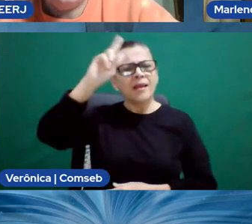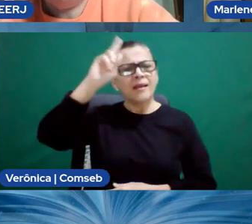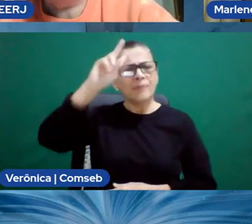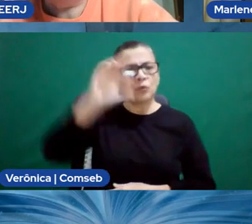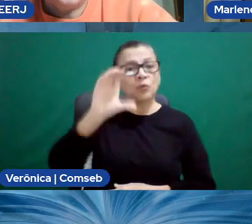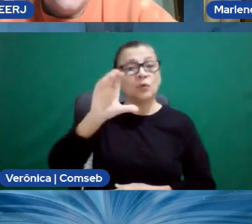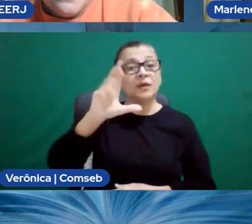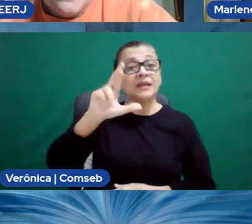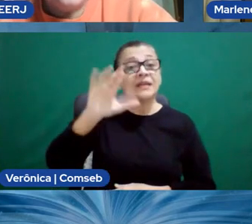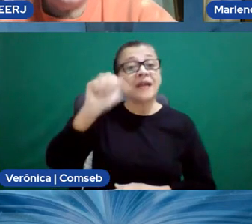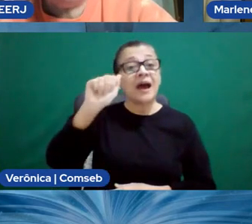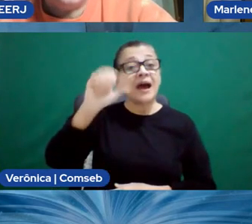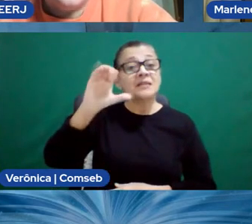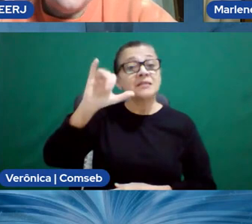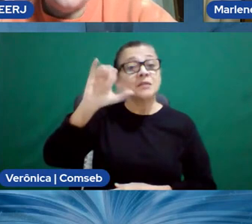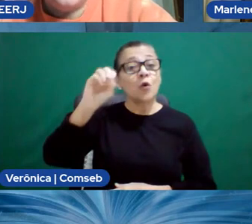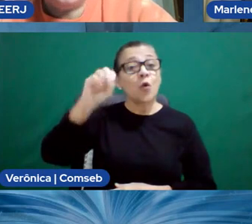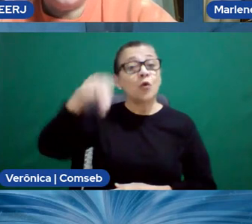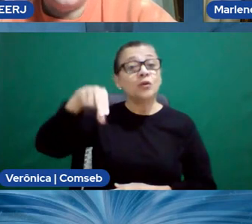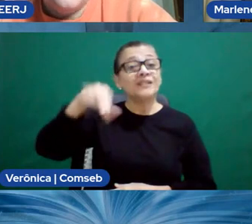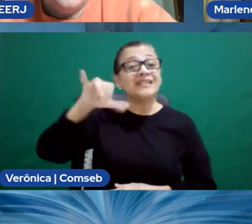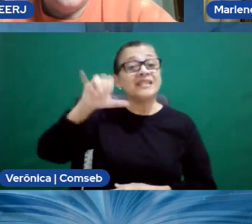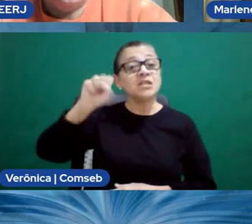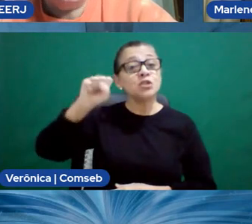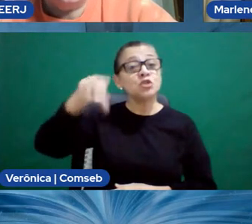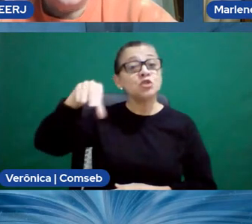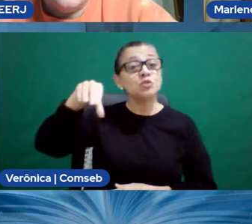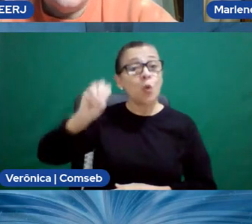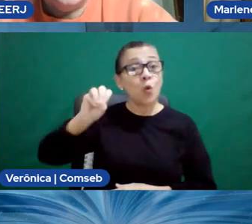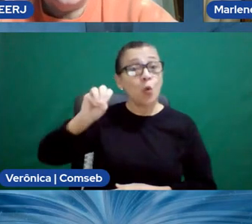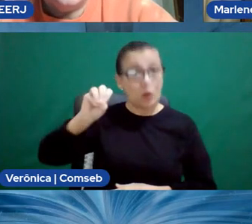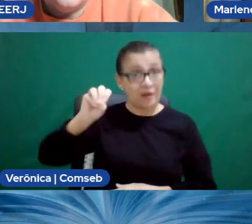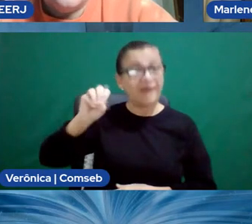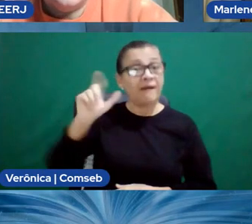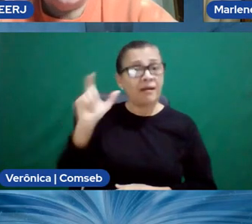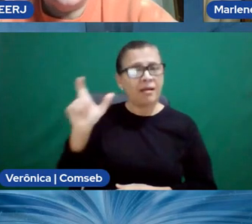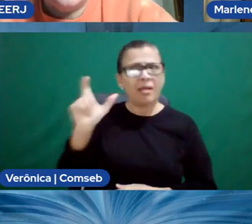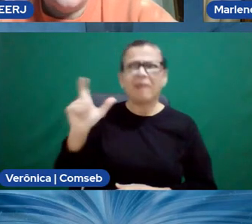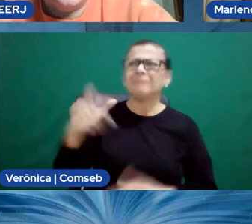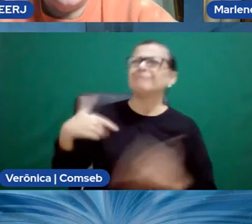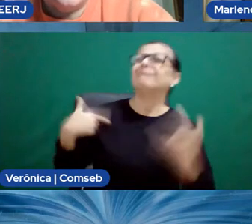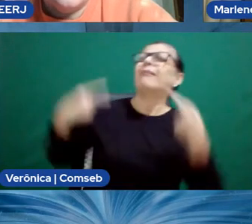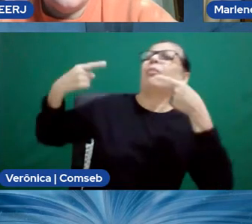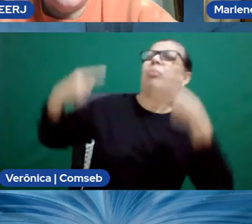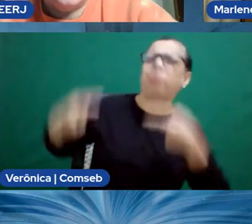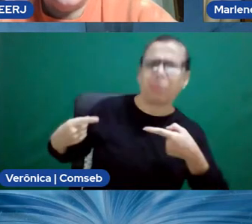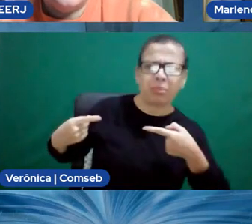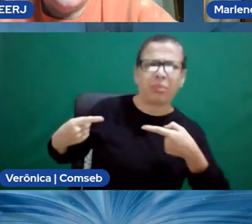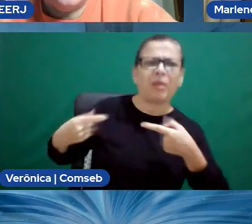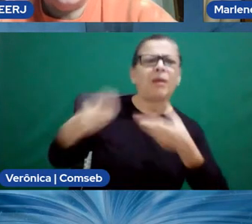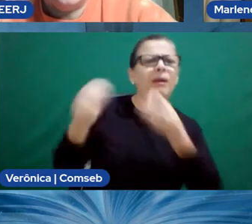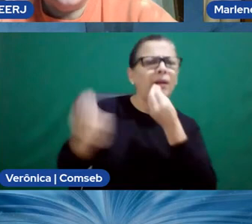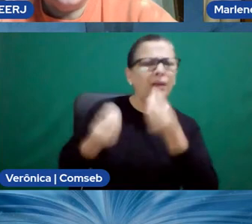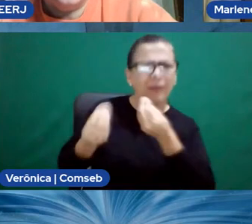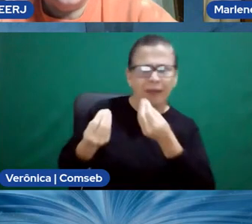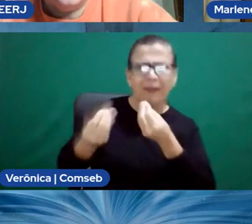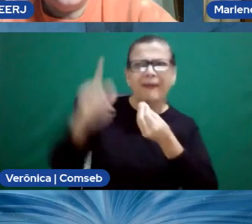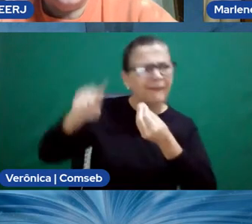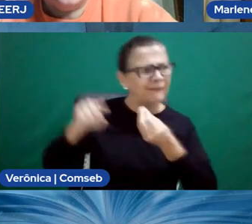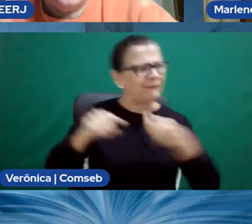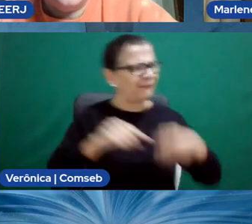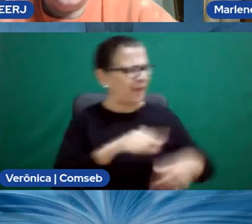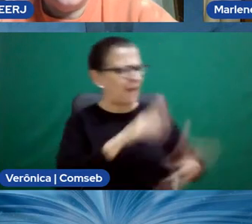criacionismo e aquela disputa, né, se haveria evolução como proposta por Darwin. Mas a coisa ainda é